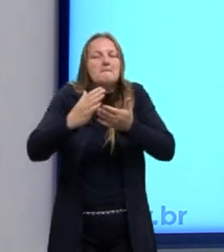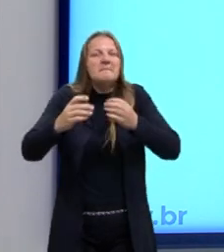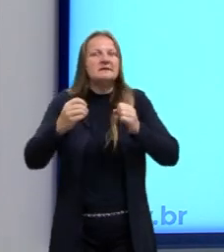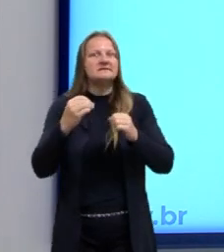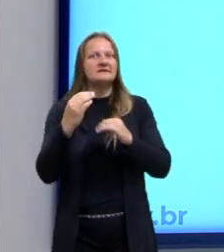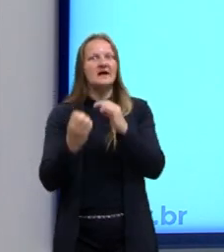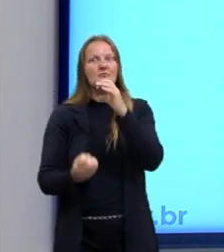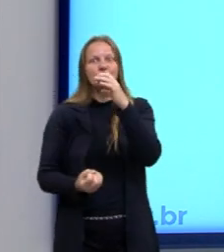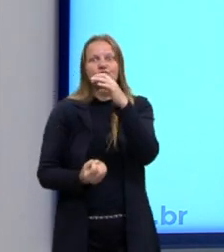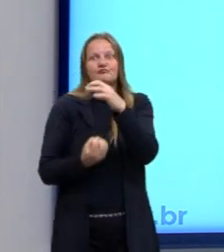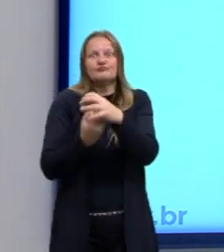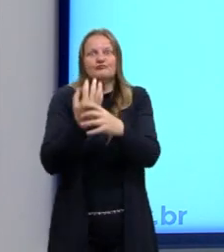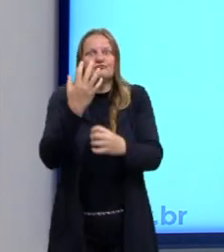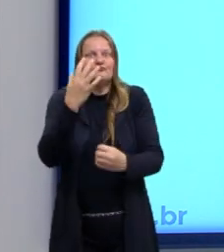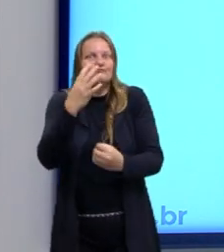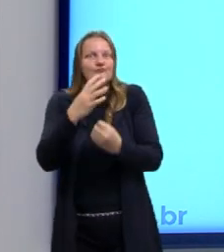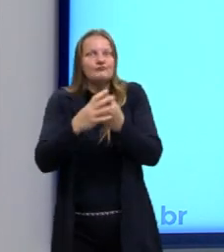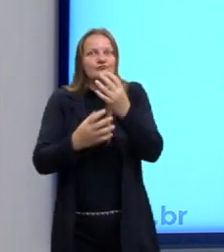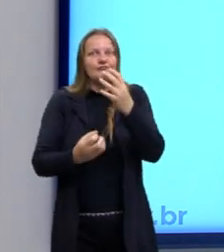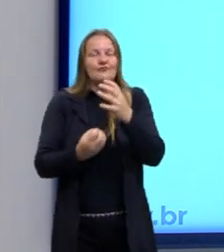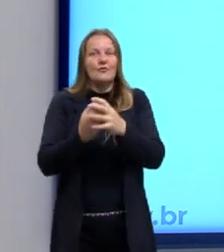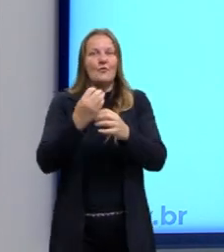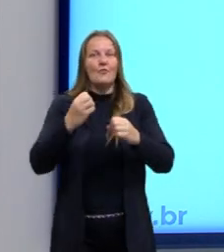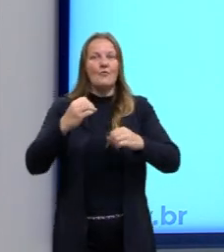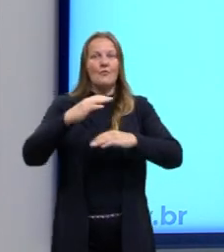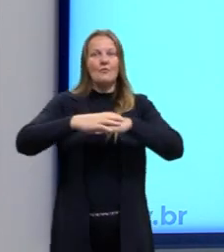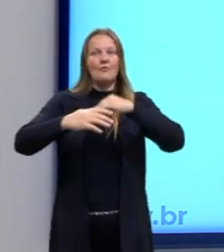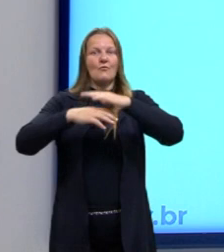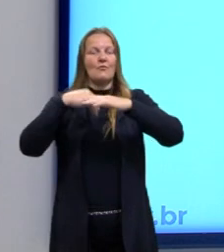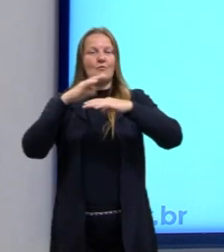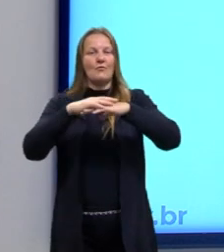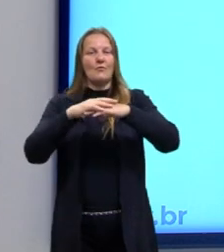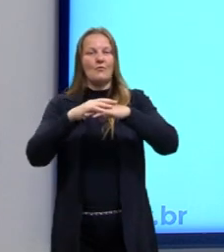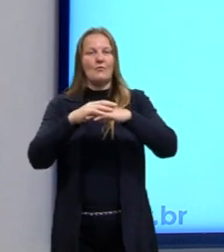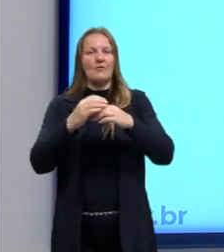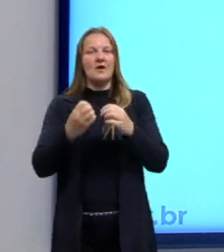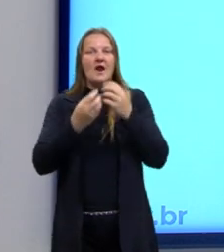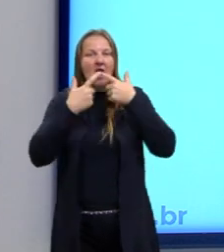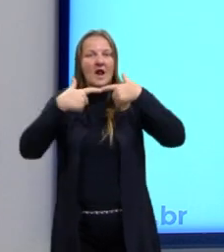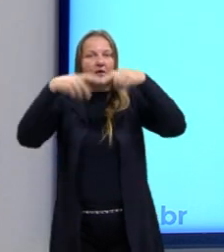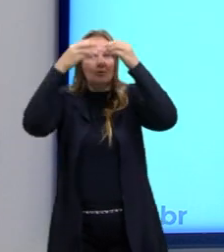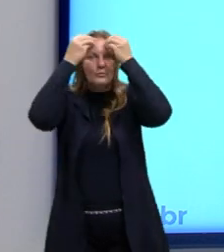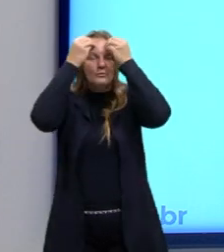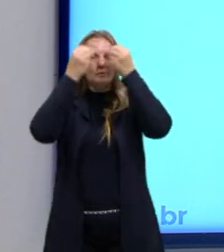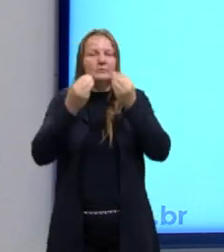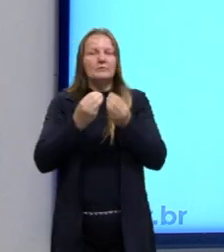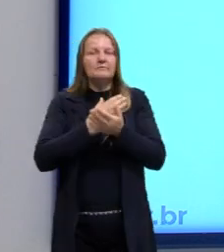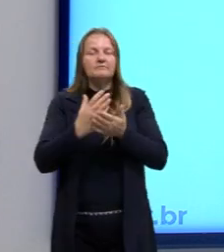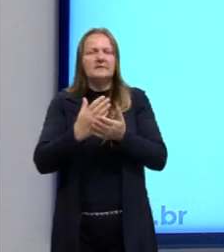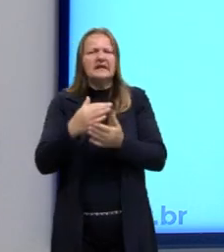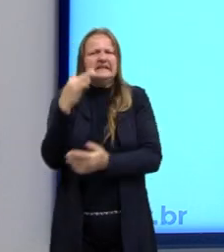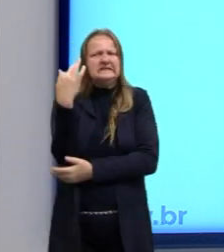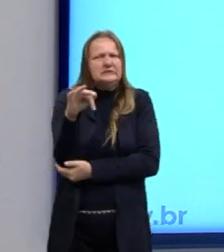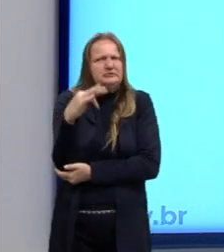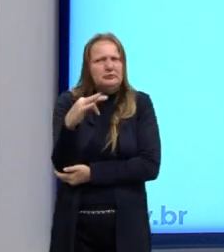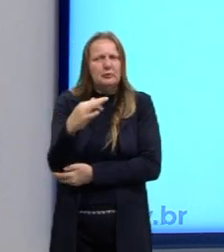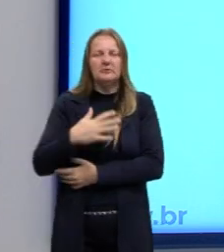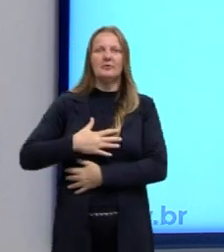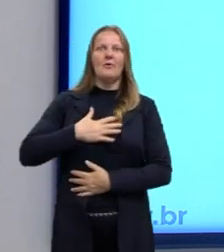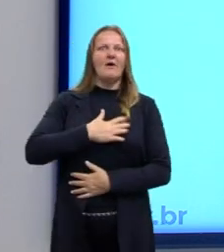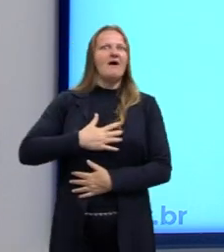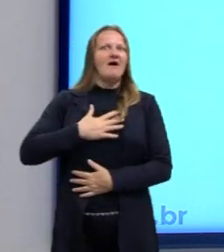Nós seres humanos né ela exprime dor ou prazer as primeiras impressões a linguagem é dor o prazer né